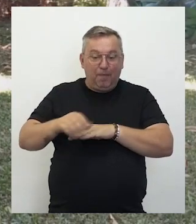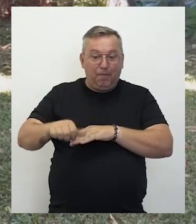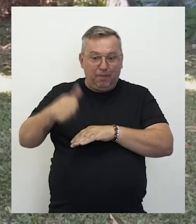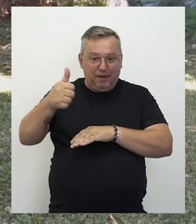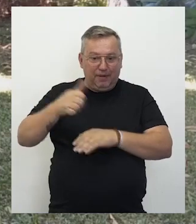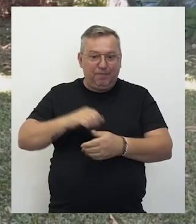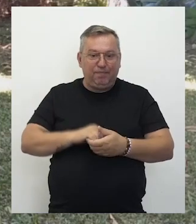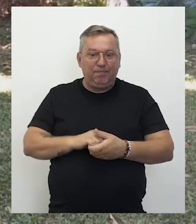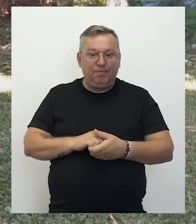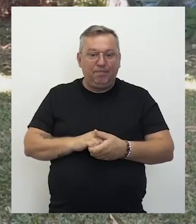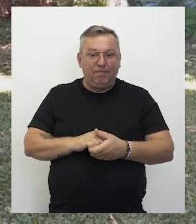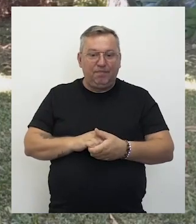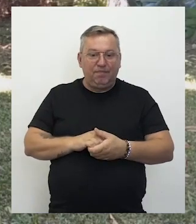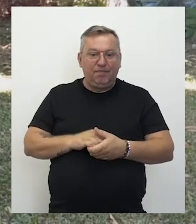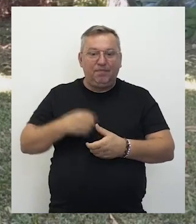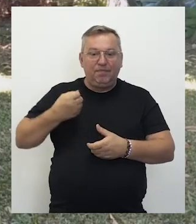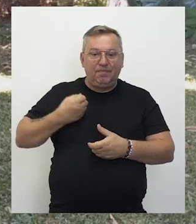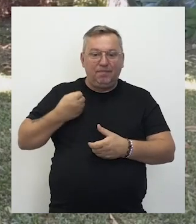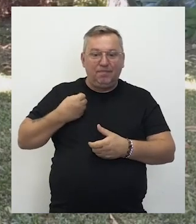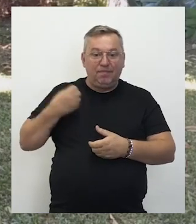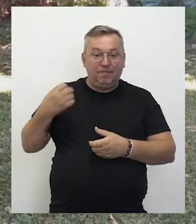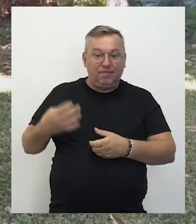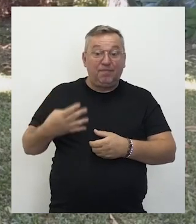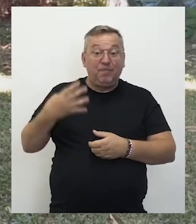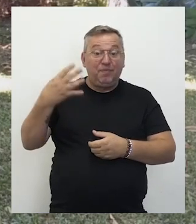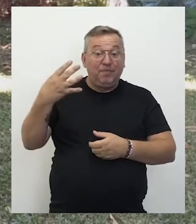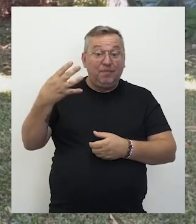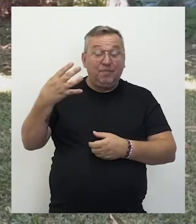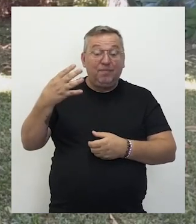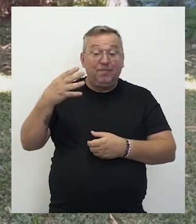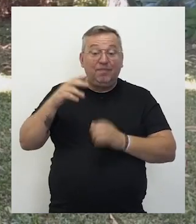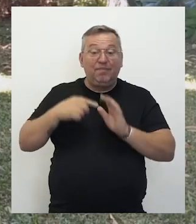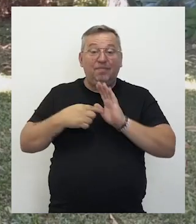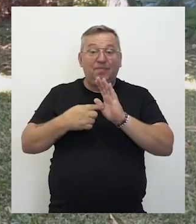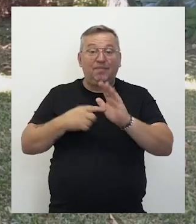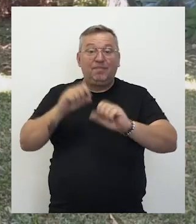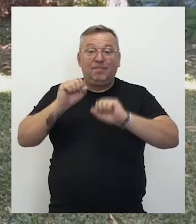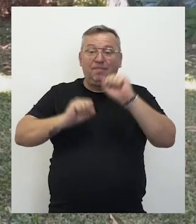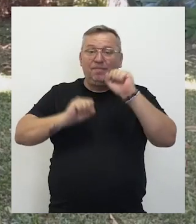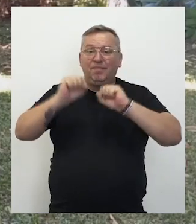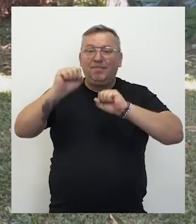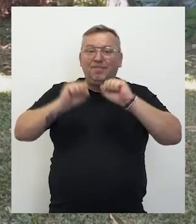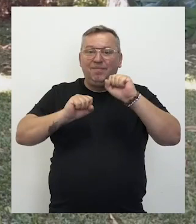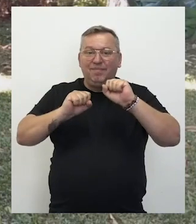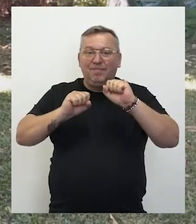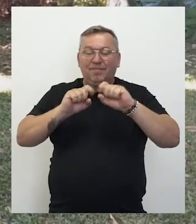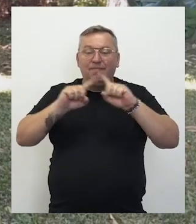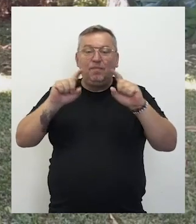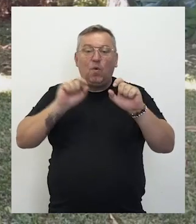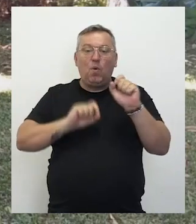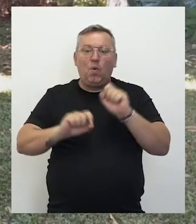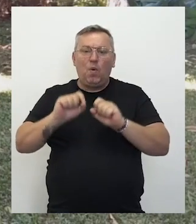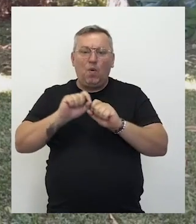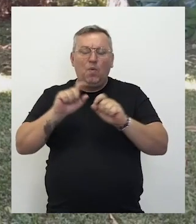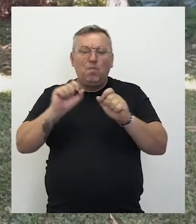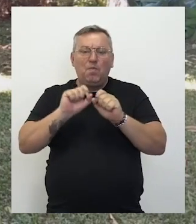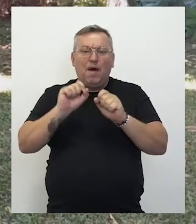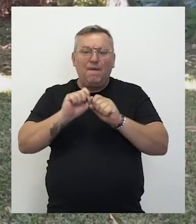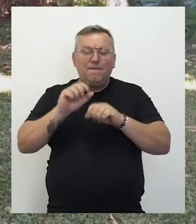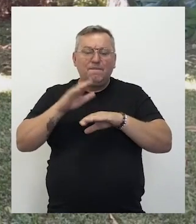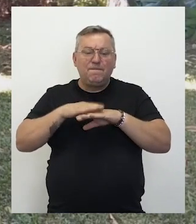primária. E, finalmente, o número 4 representava uma indústria, ou seja, uma